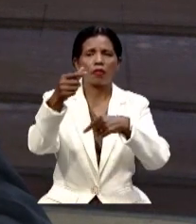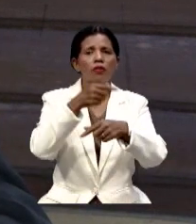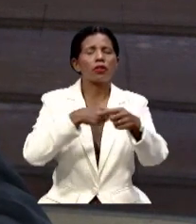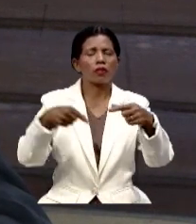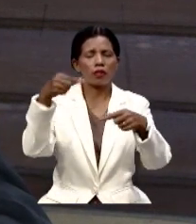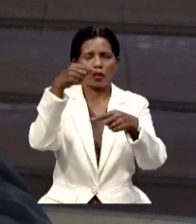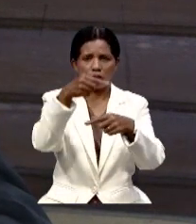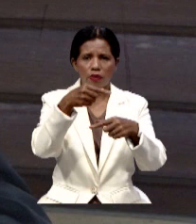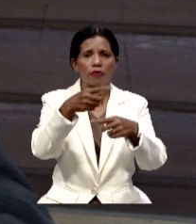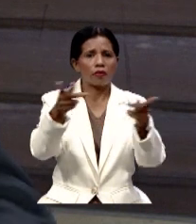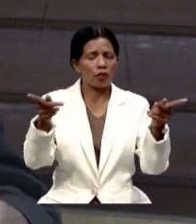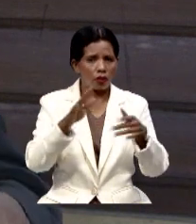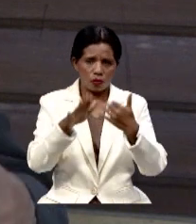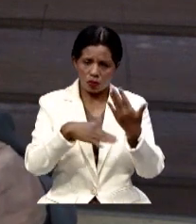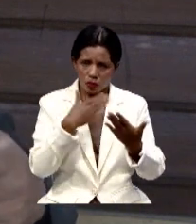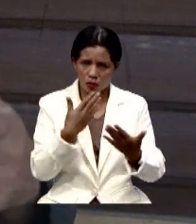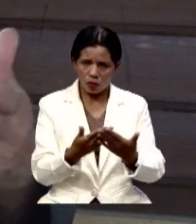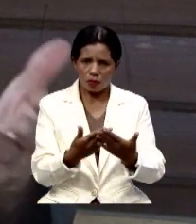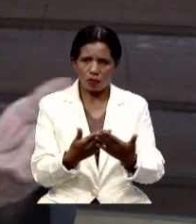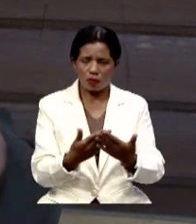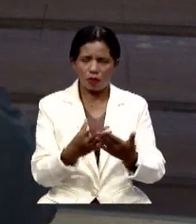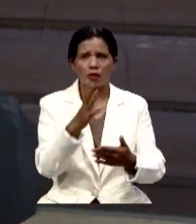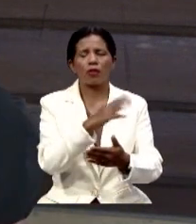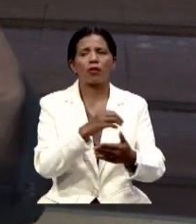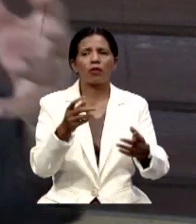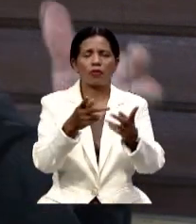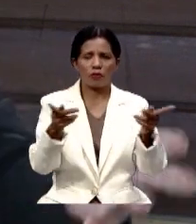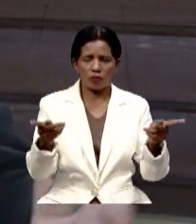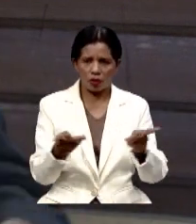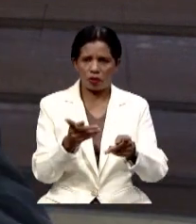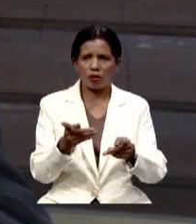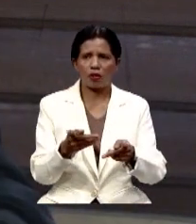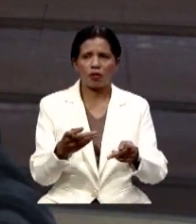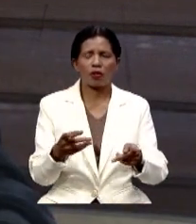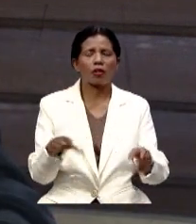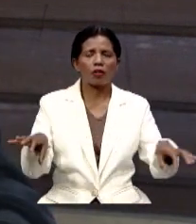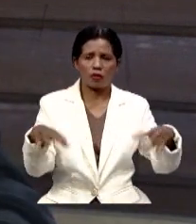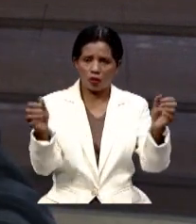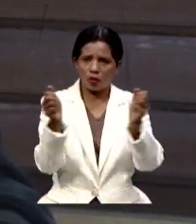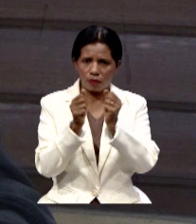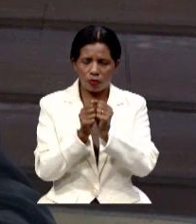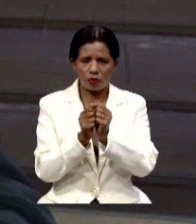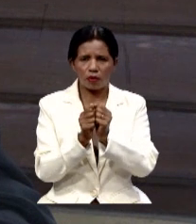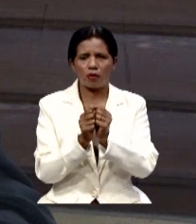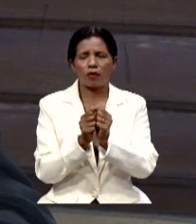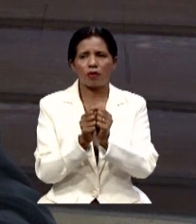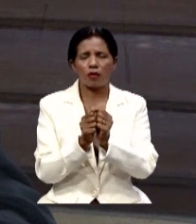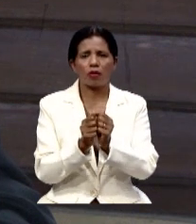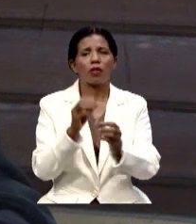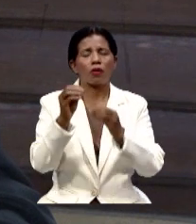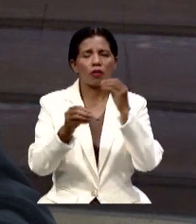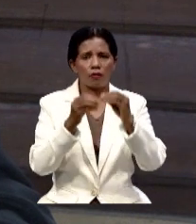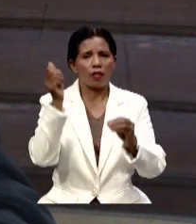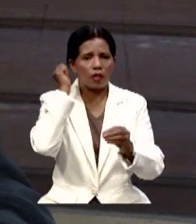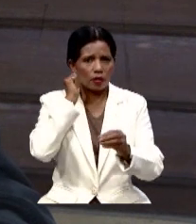geoestratégicas, na vez áreas da vez. Relaciona com a ASEAN e a